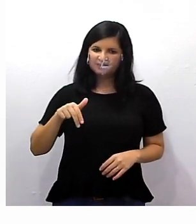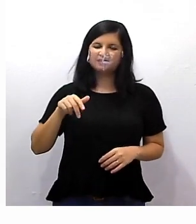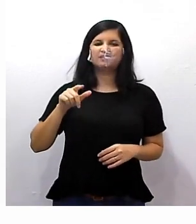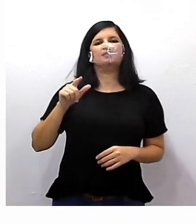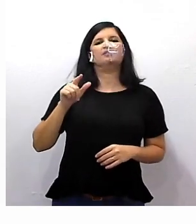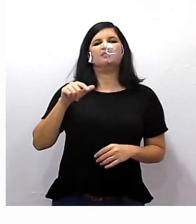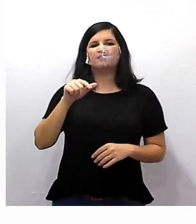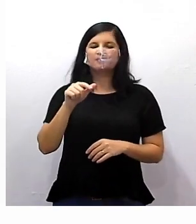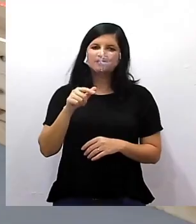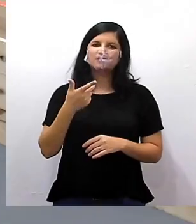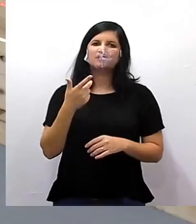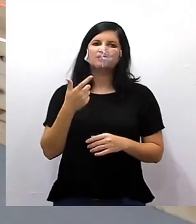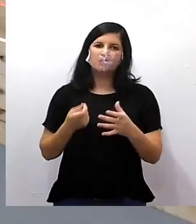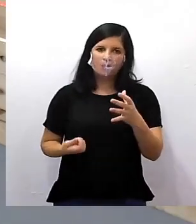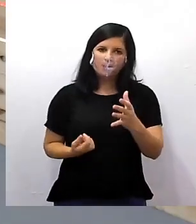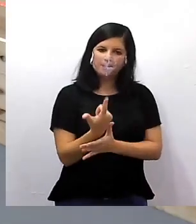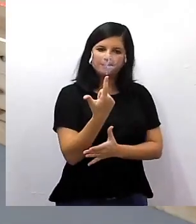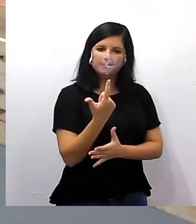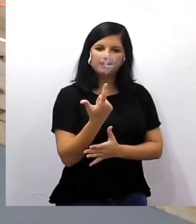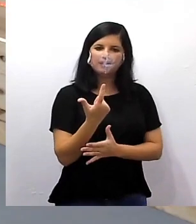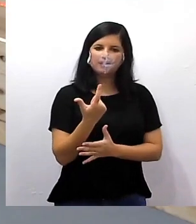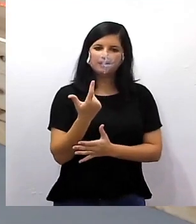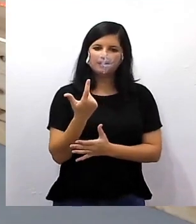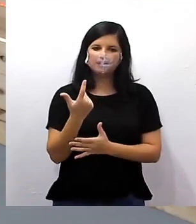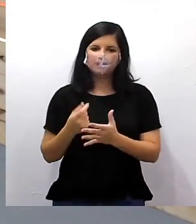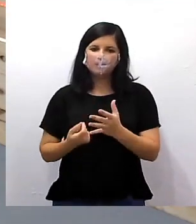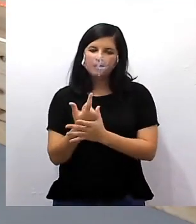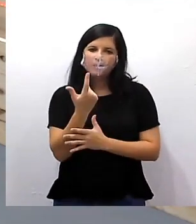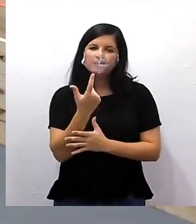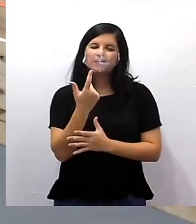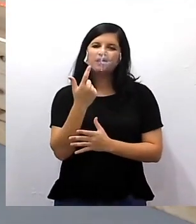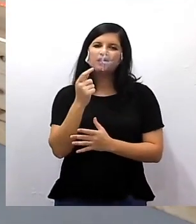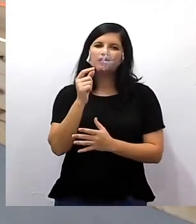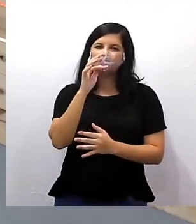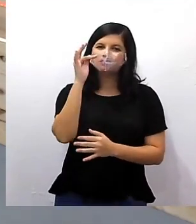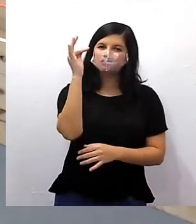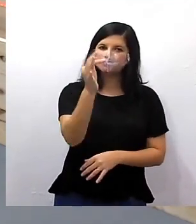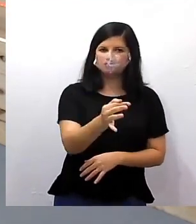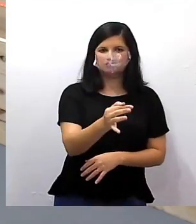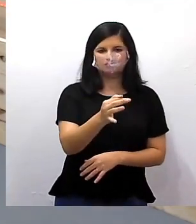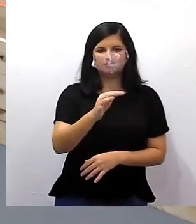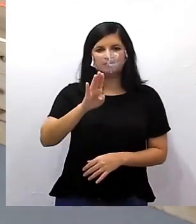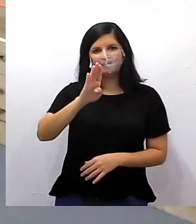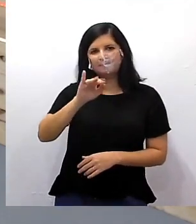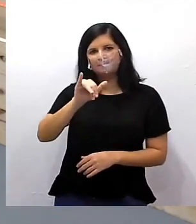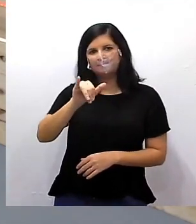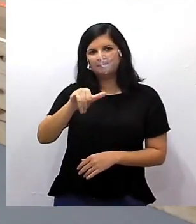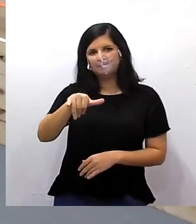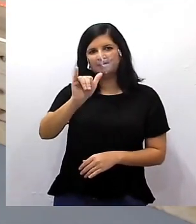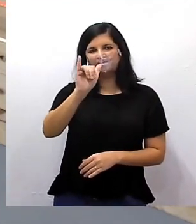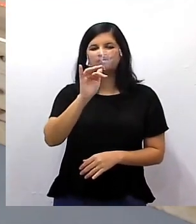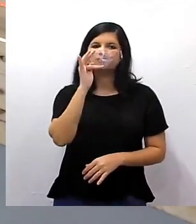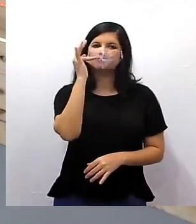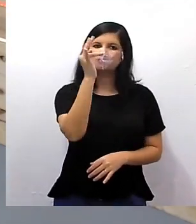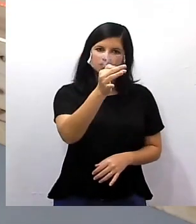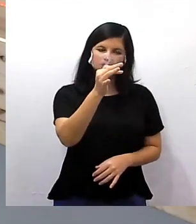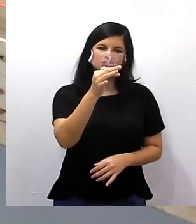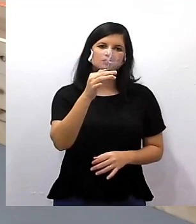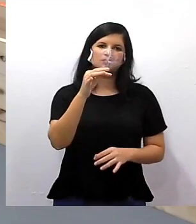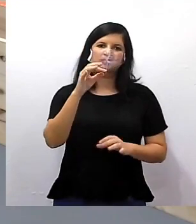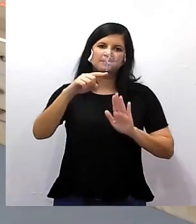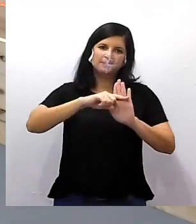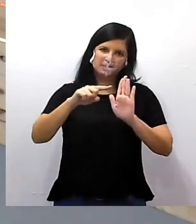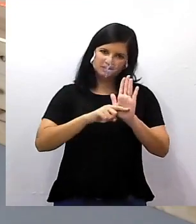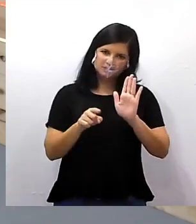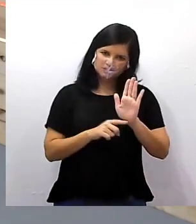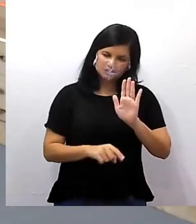Ellen, ela vai comprar esse is going to buy, aí ele passa uma ideia de futuro, algo que vai acontecer, que está sendo planejado, tá